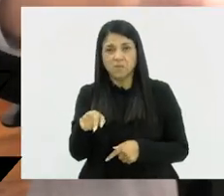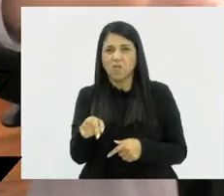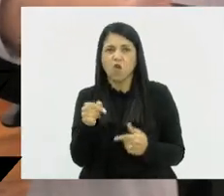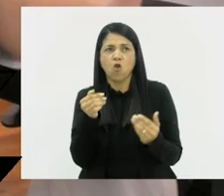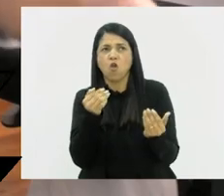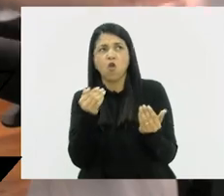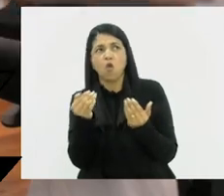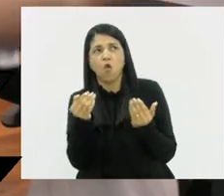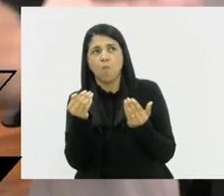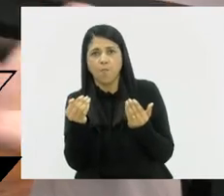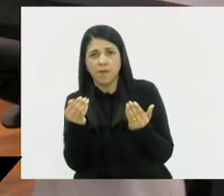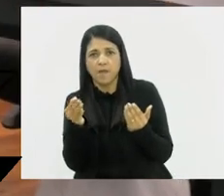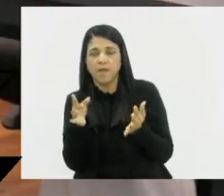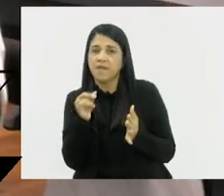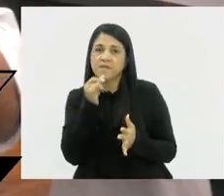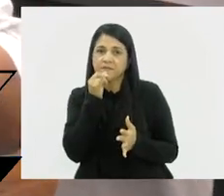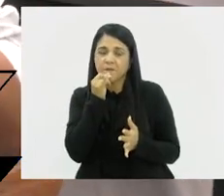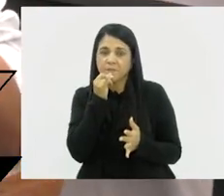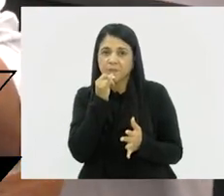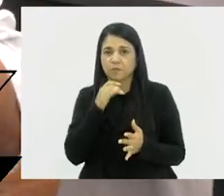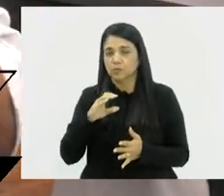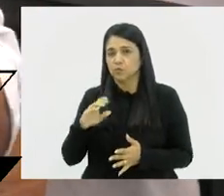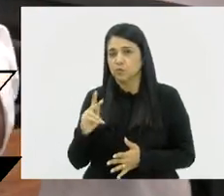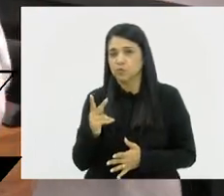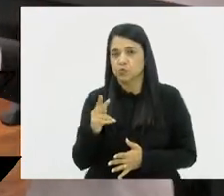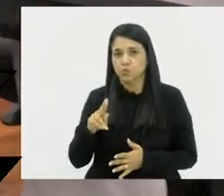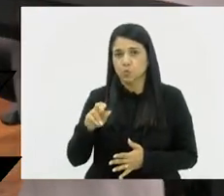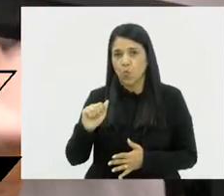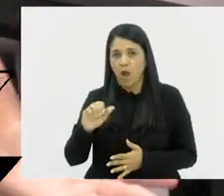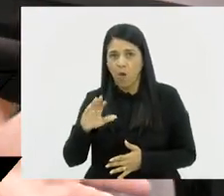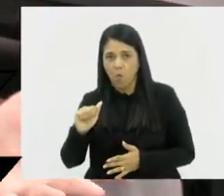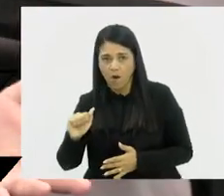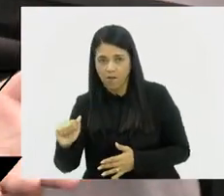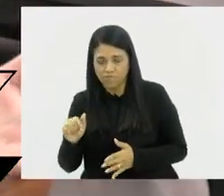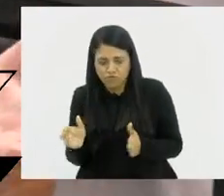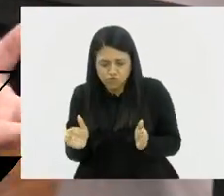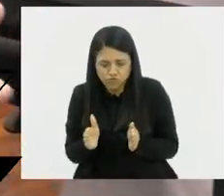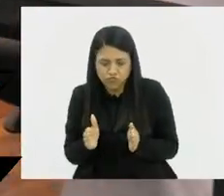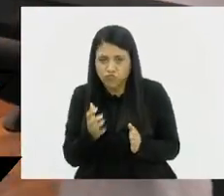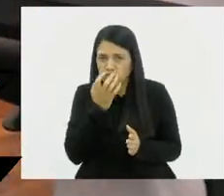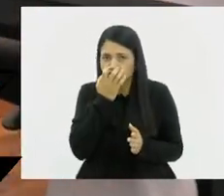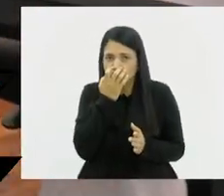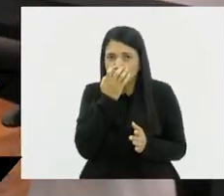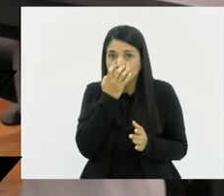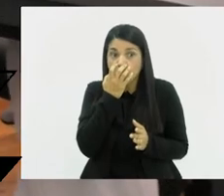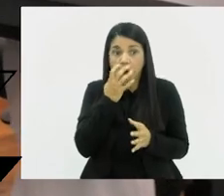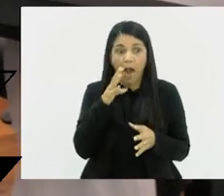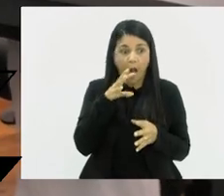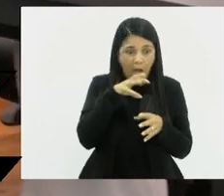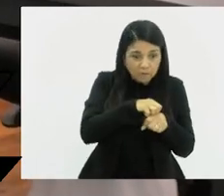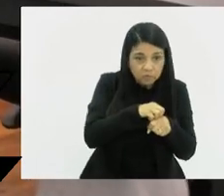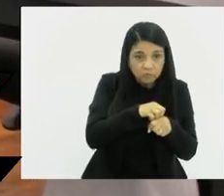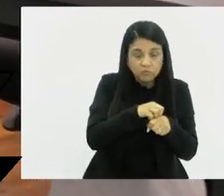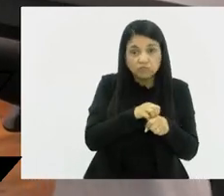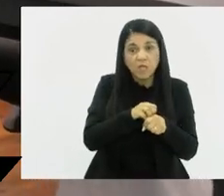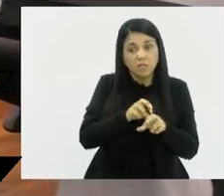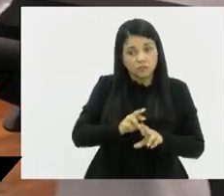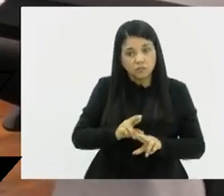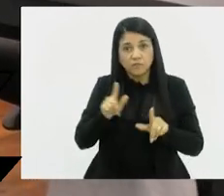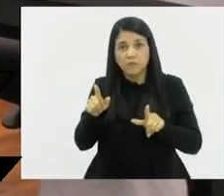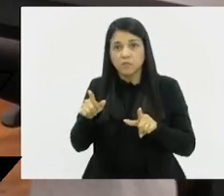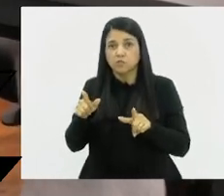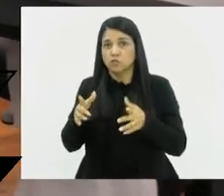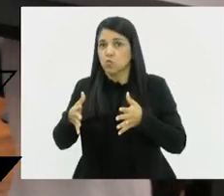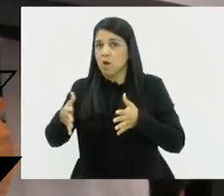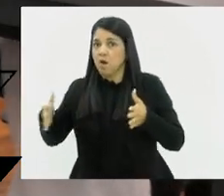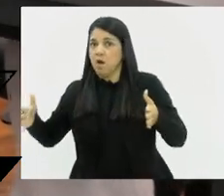uma dentada de um chihuahua com uma dentada de um labrador. Sabe? Como já existe o cadastro, tanto municipal